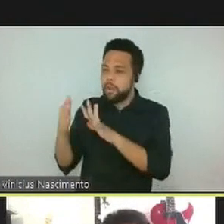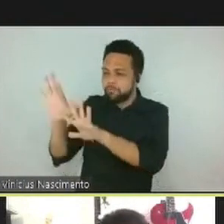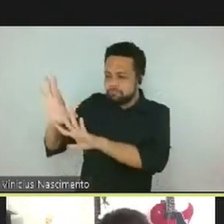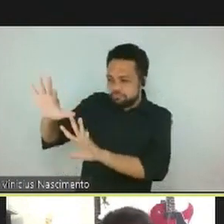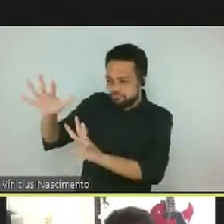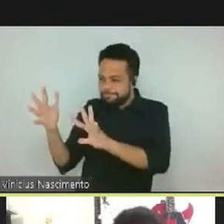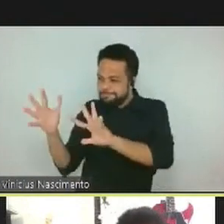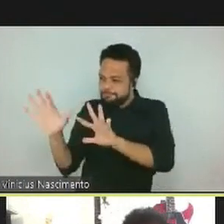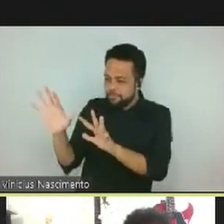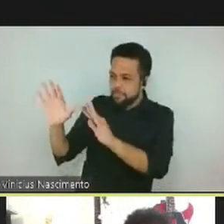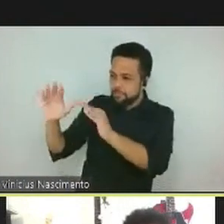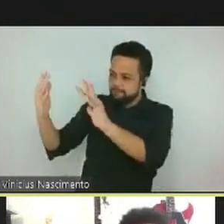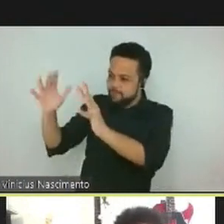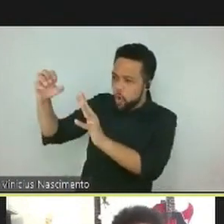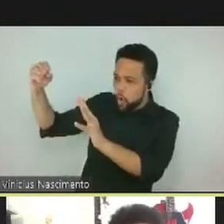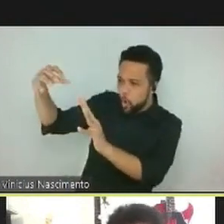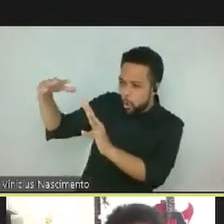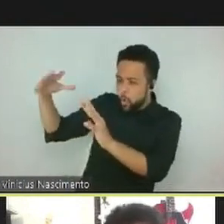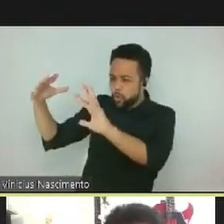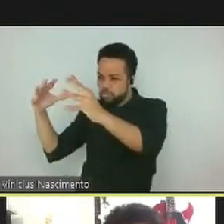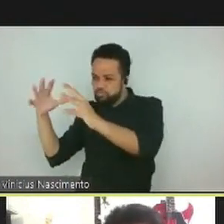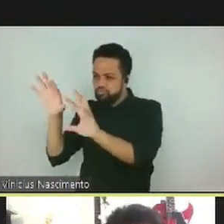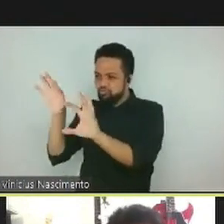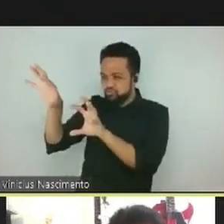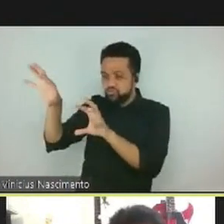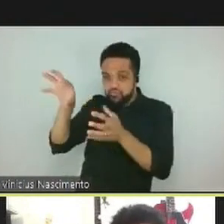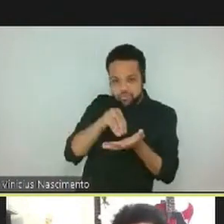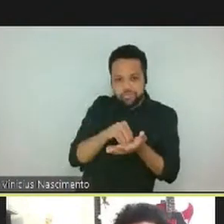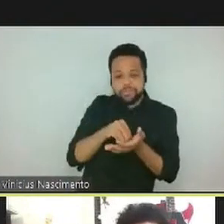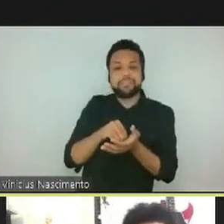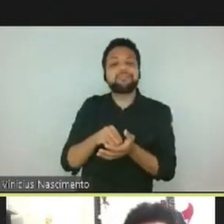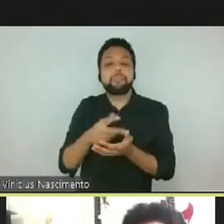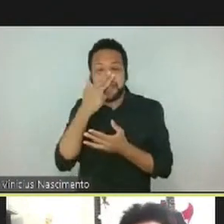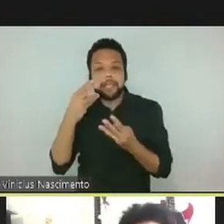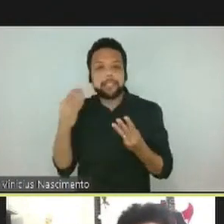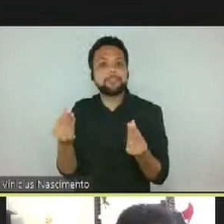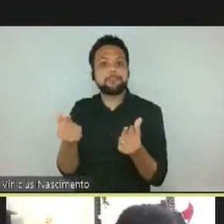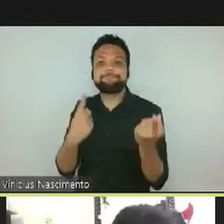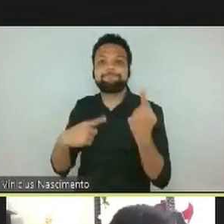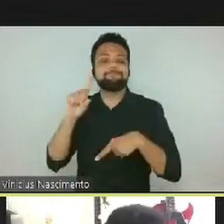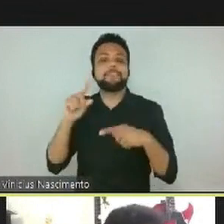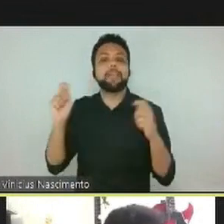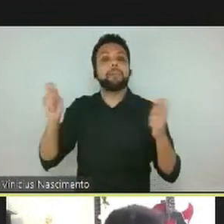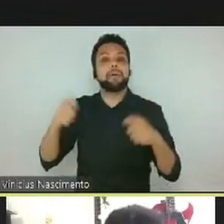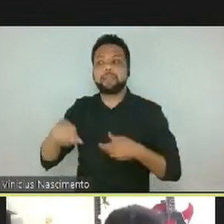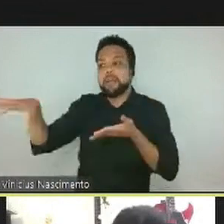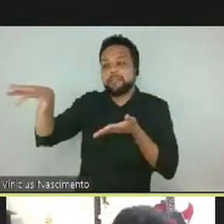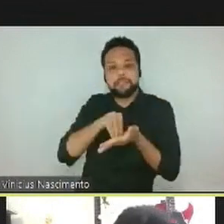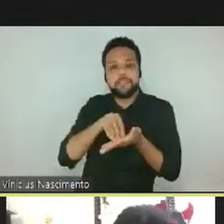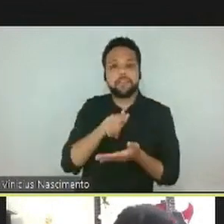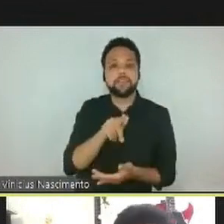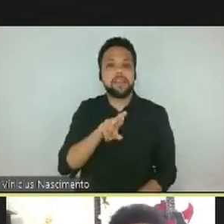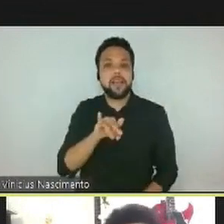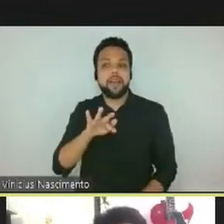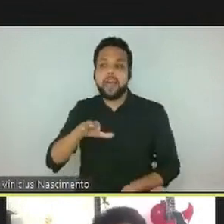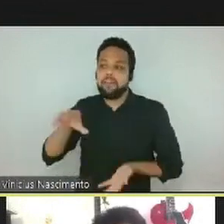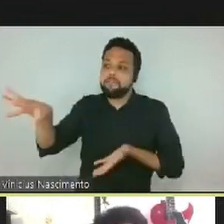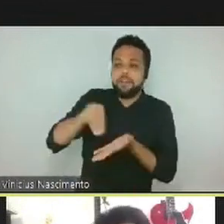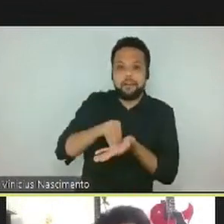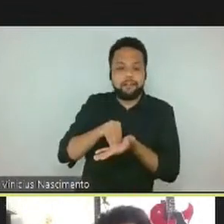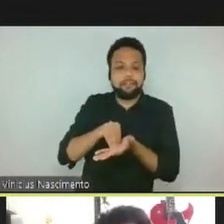capacidade gráfica, né? E claro que vai ter um momento muito importante